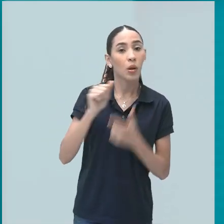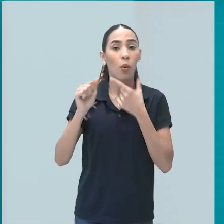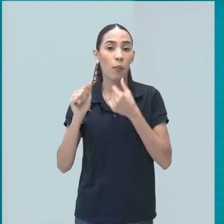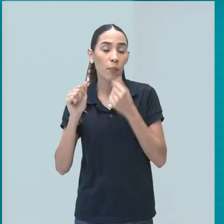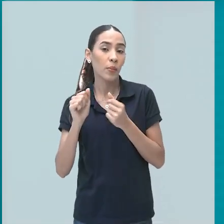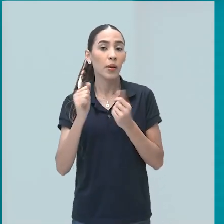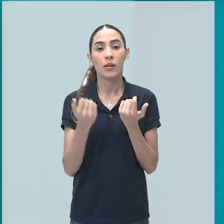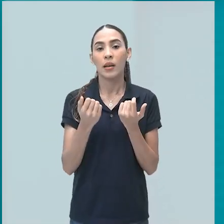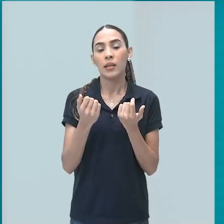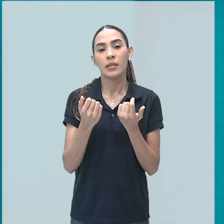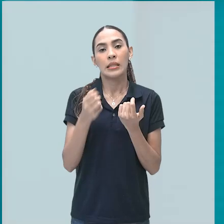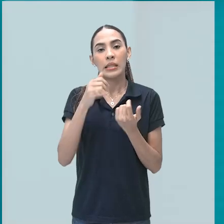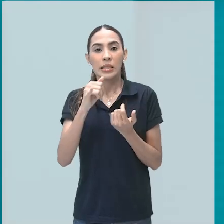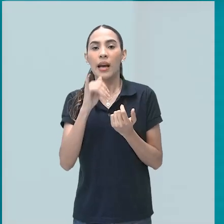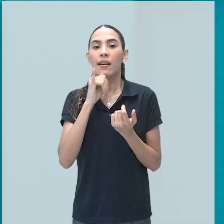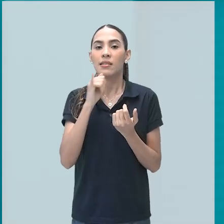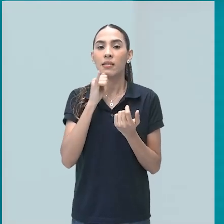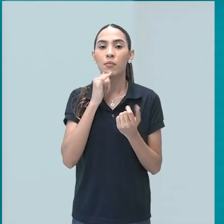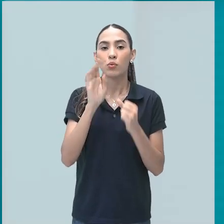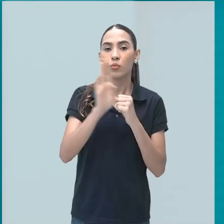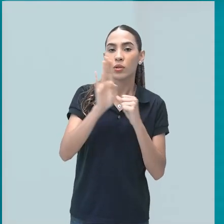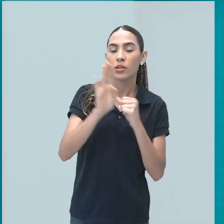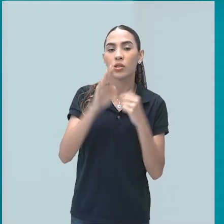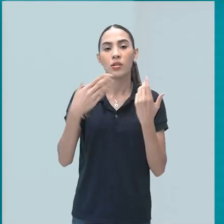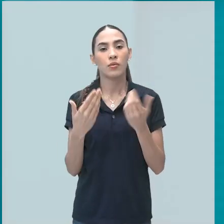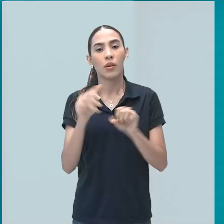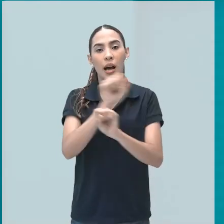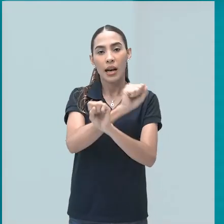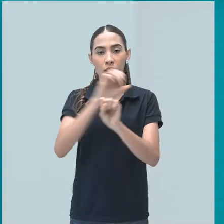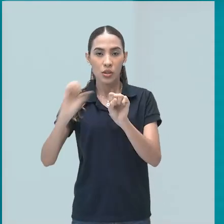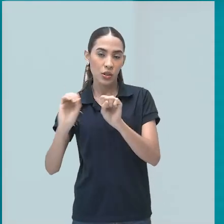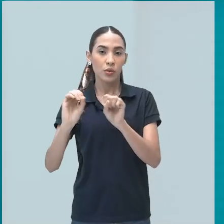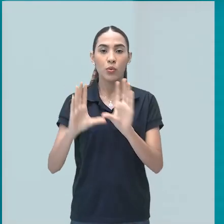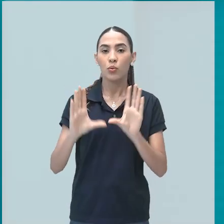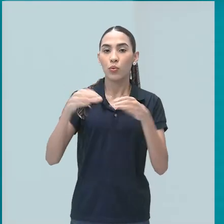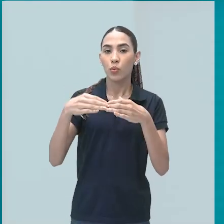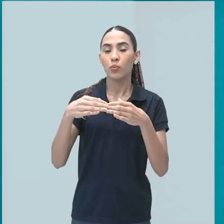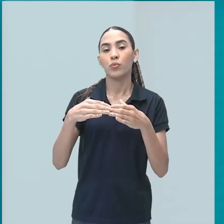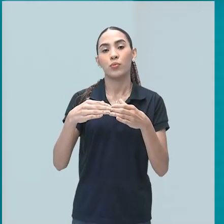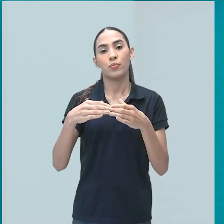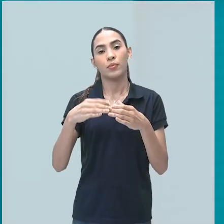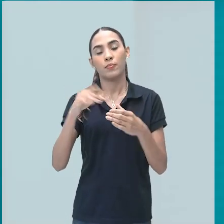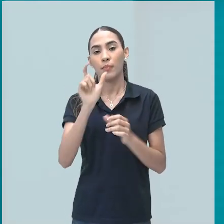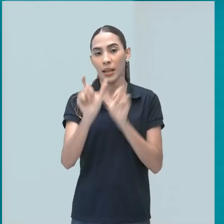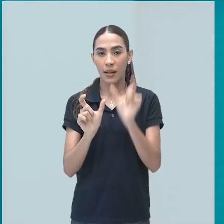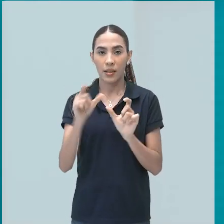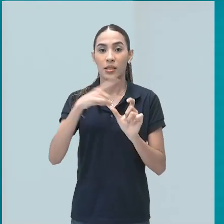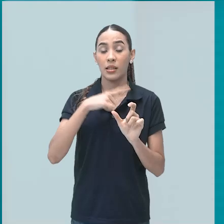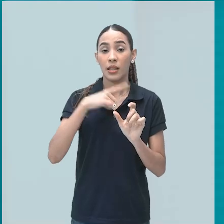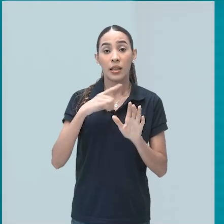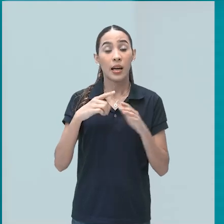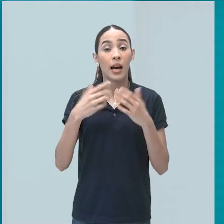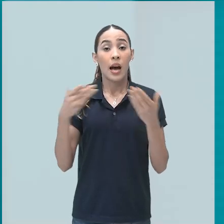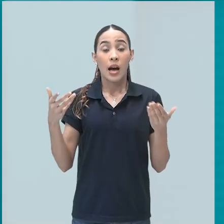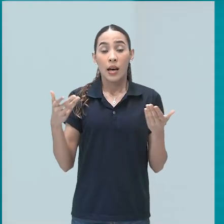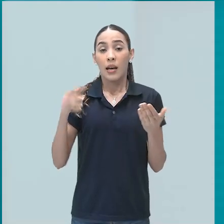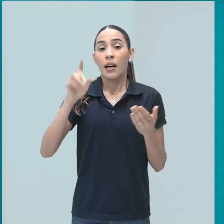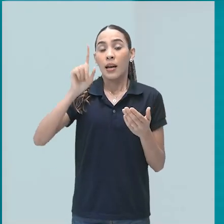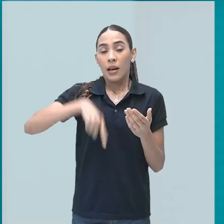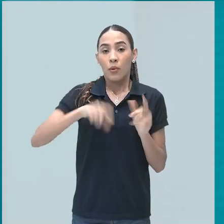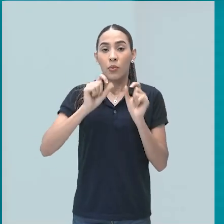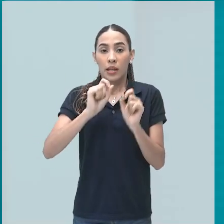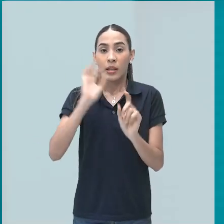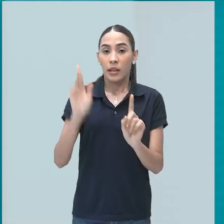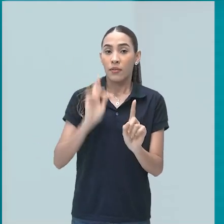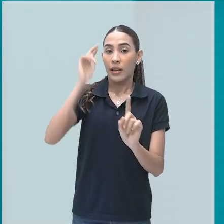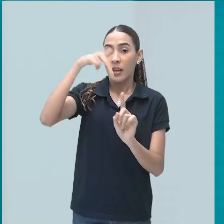como o substantivo, o artigo e as outras classes de palavras têm, ok? Então, elas têm uma função específica,